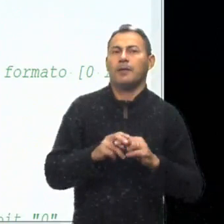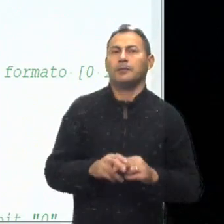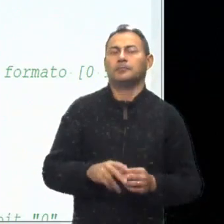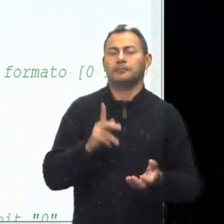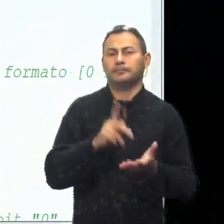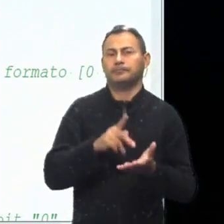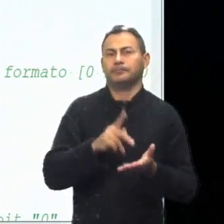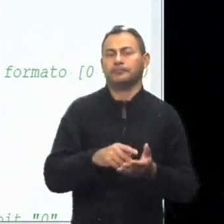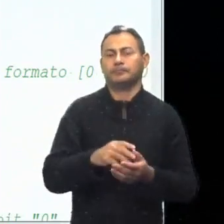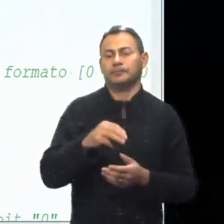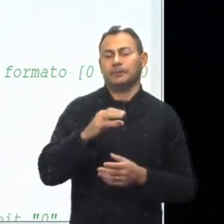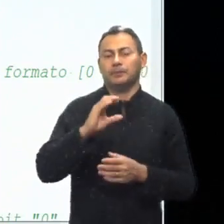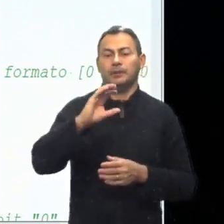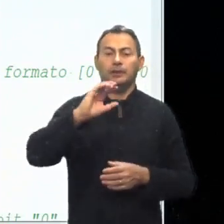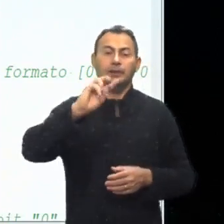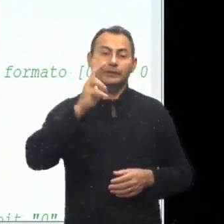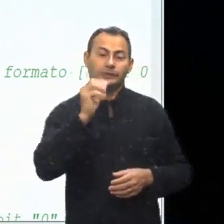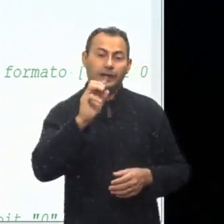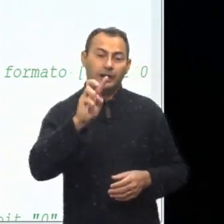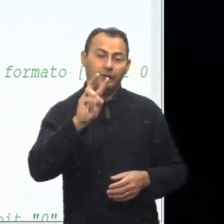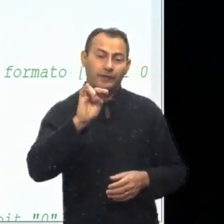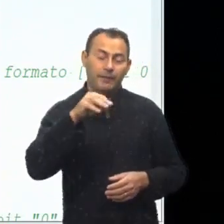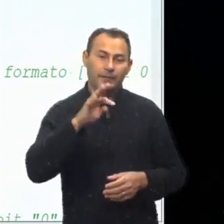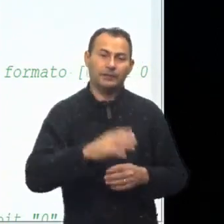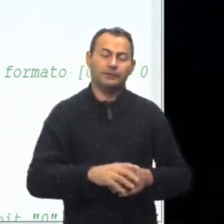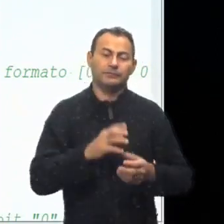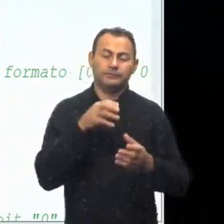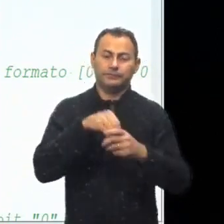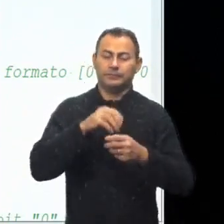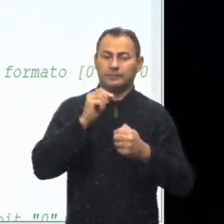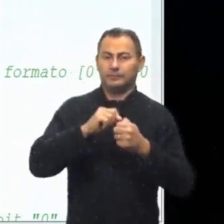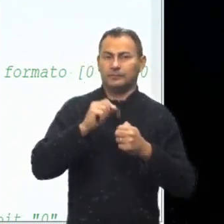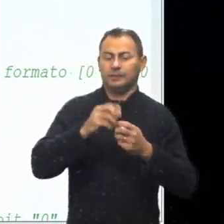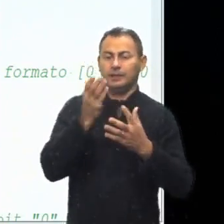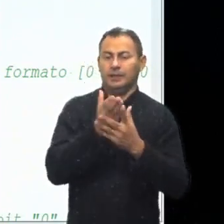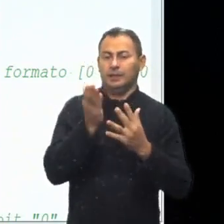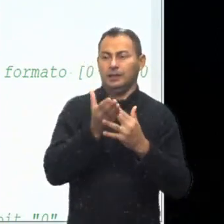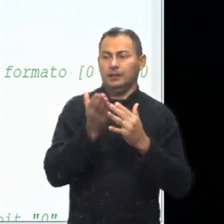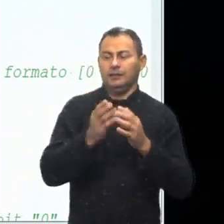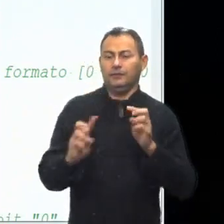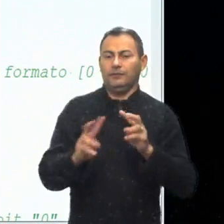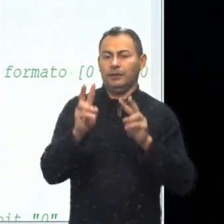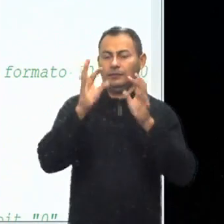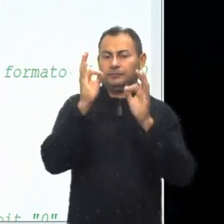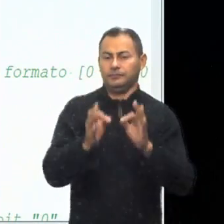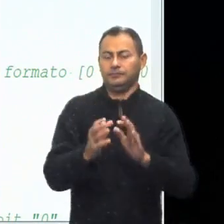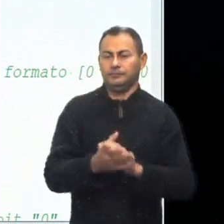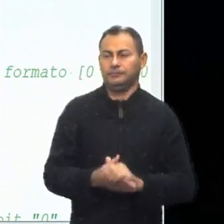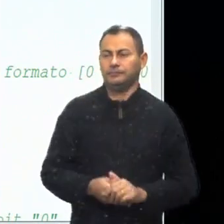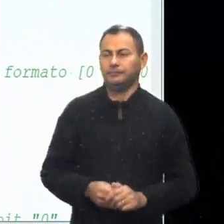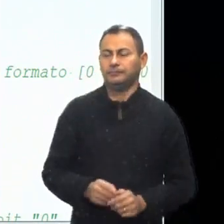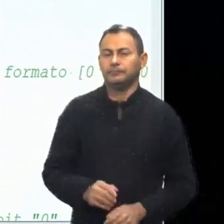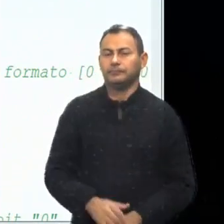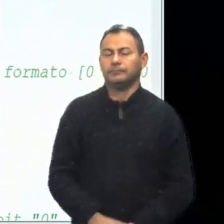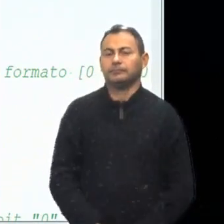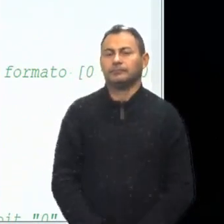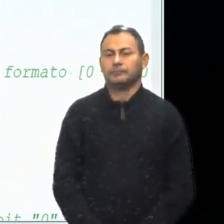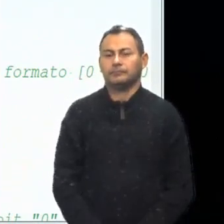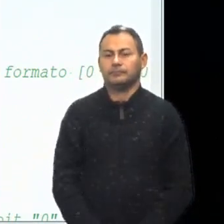Na verdade, é modulação por chaveamento de frequência, né? Então, você chaveia entre valores pré-determinados.